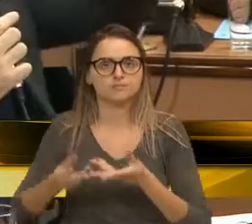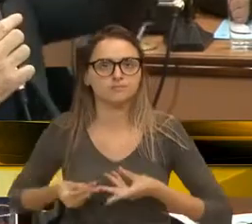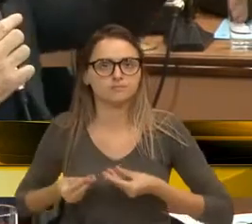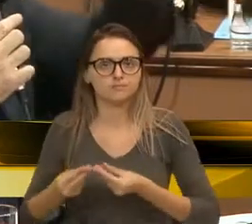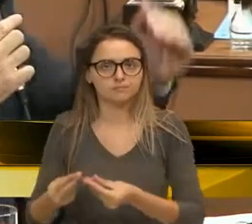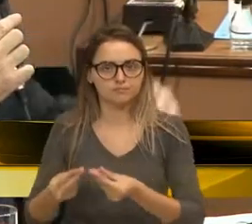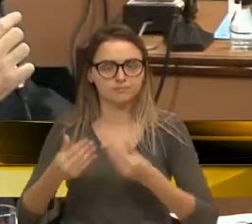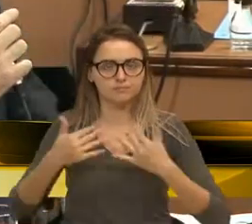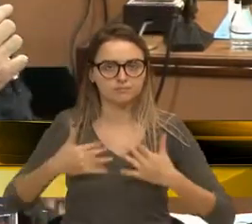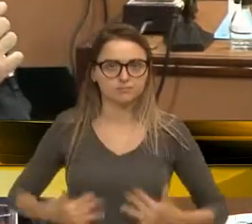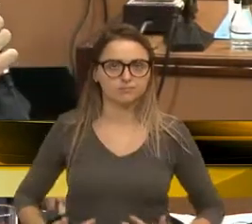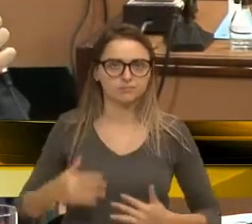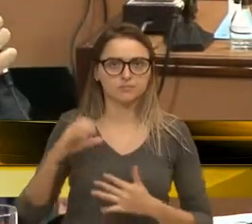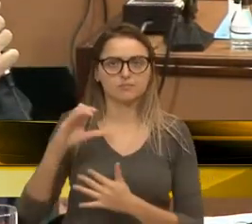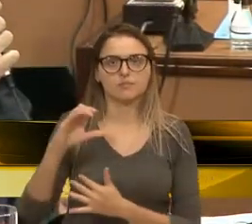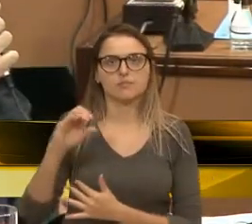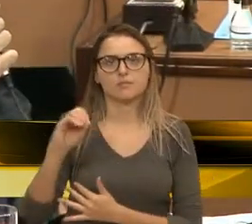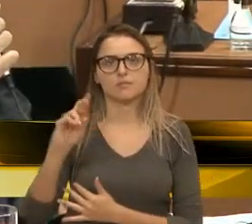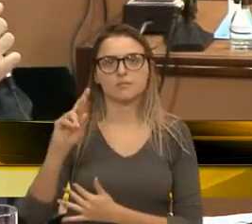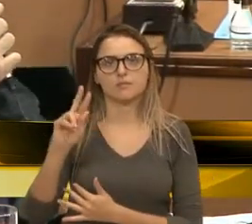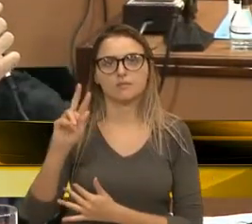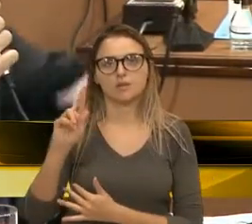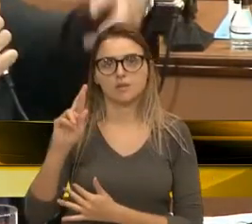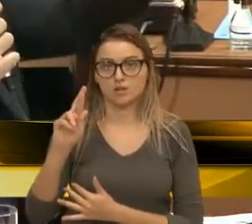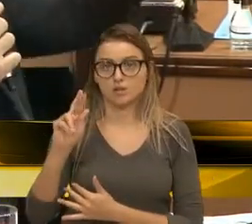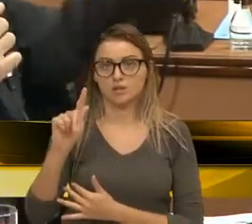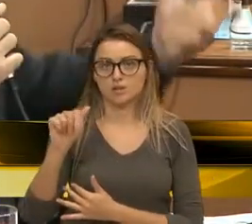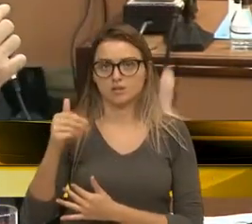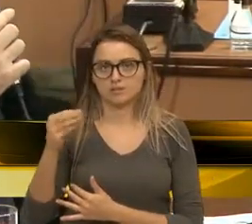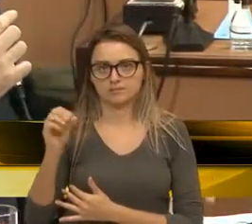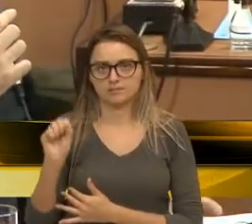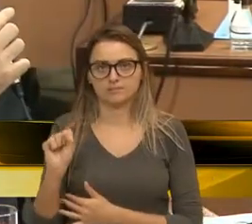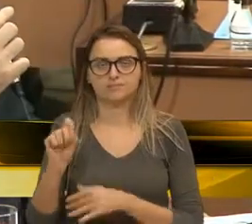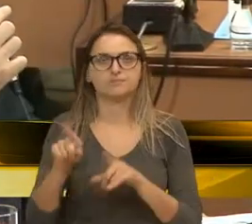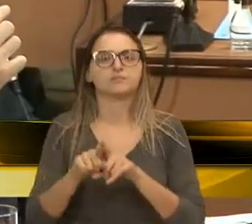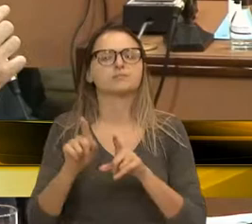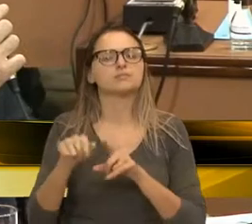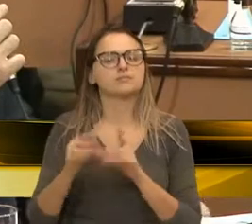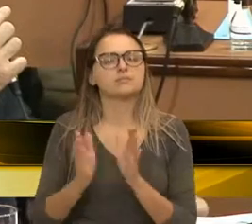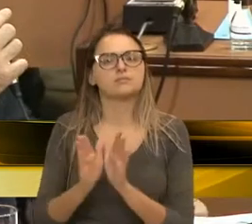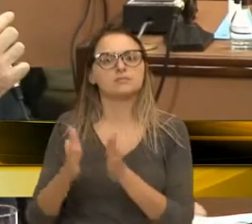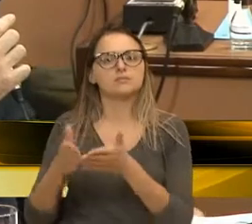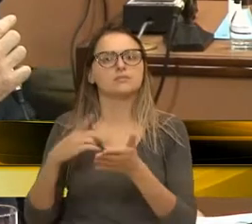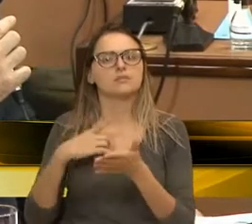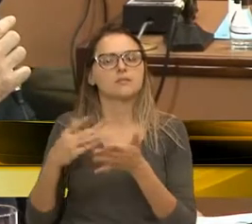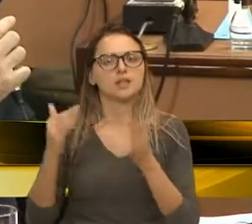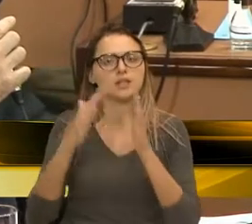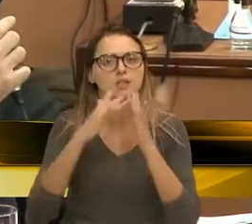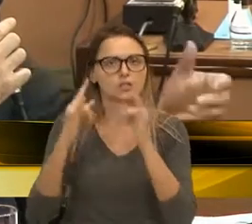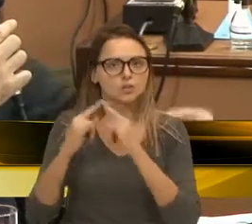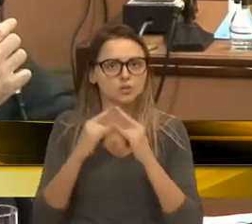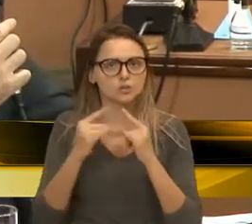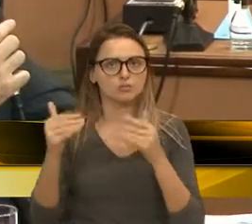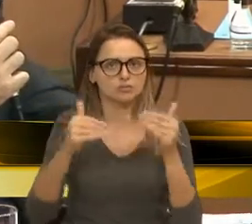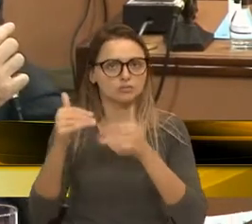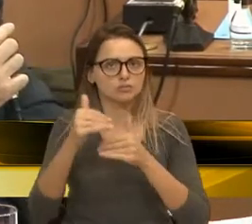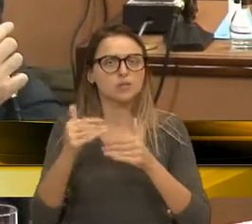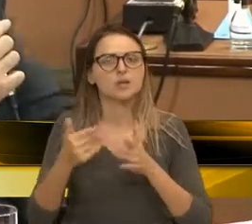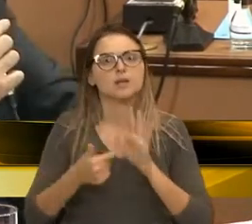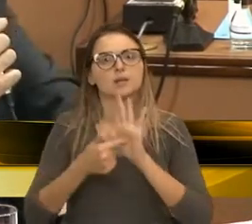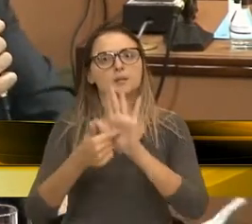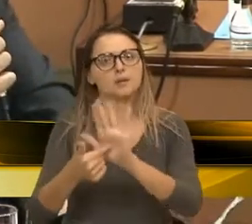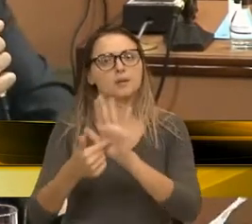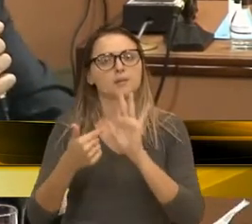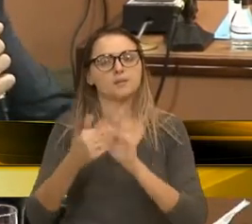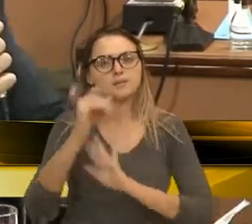vem detalhar o trabalho que o comitê, que engloba muitas entidades, vem fazendo pela cidade, para alertar a cidadania,